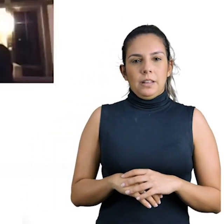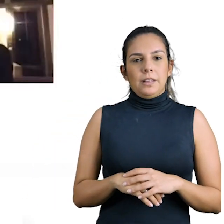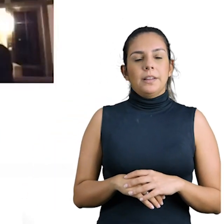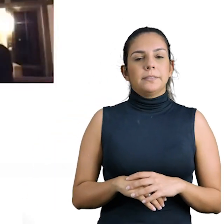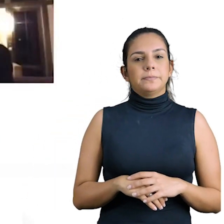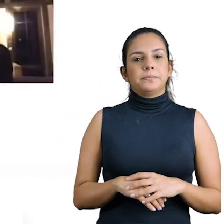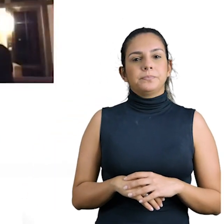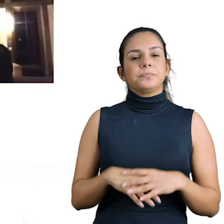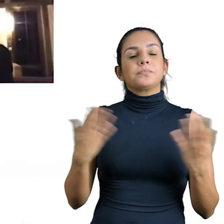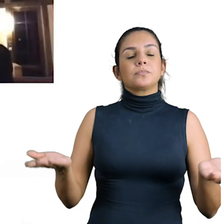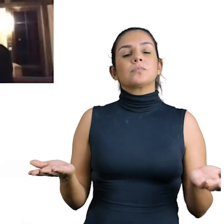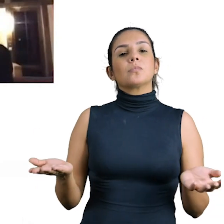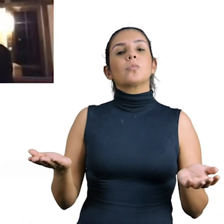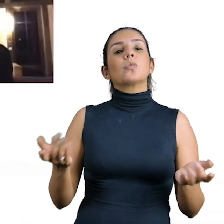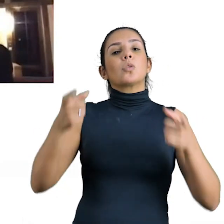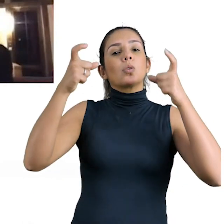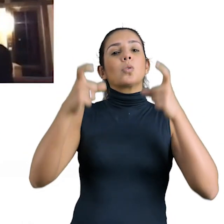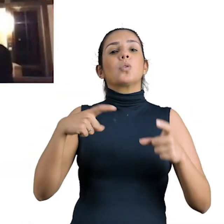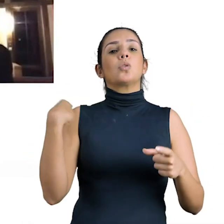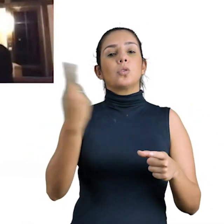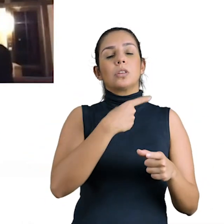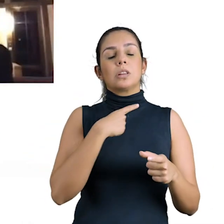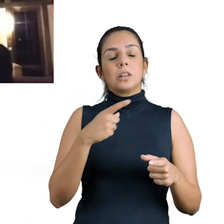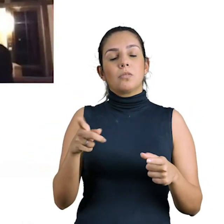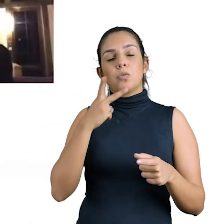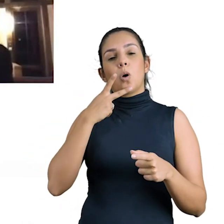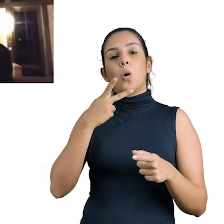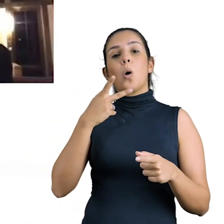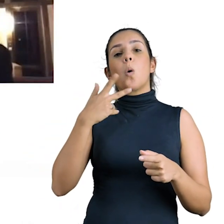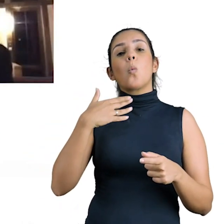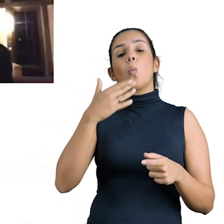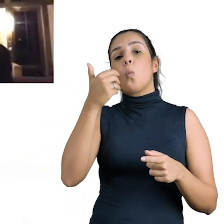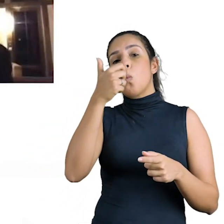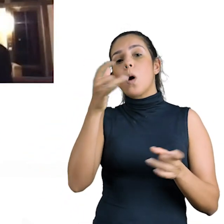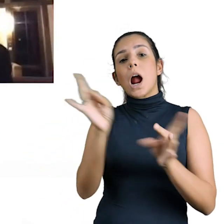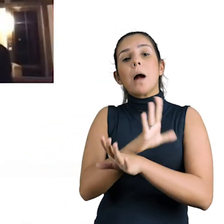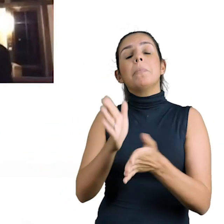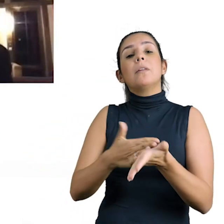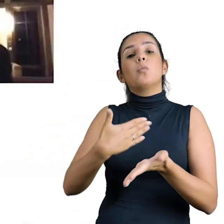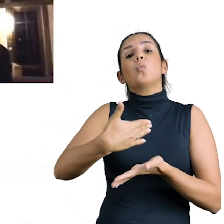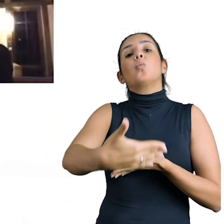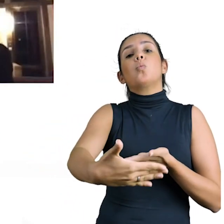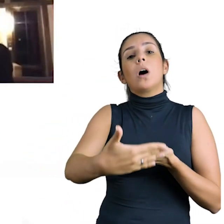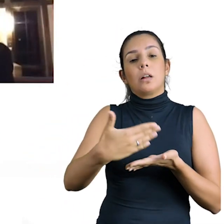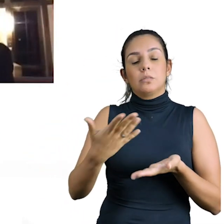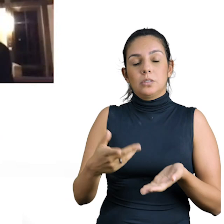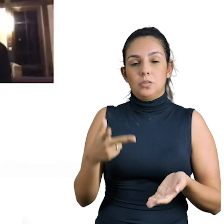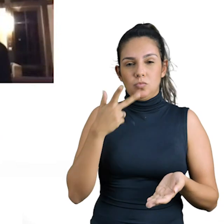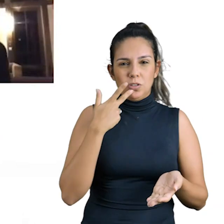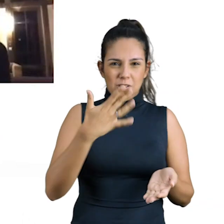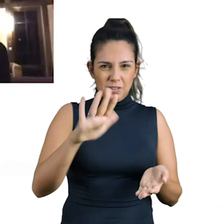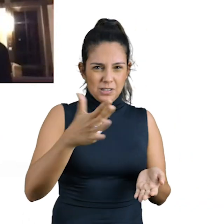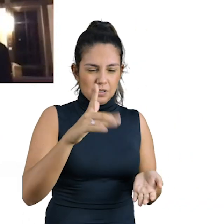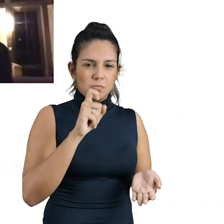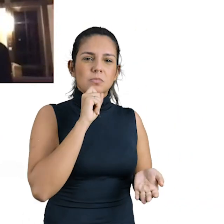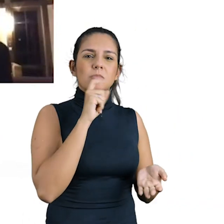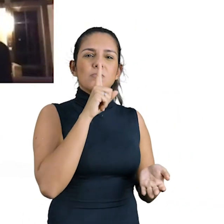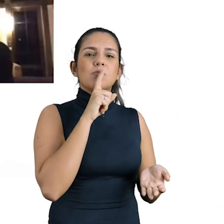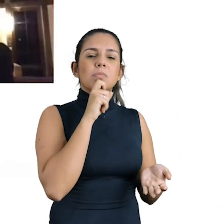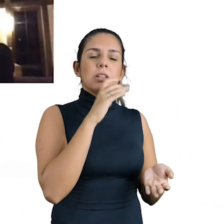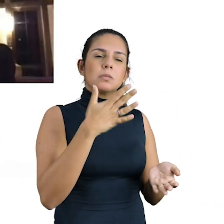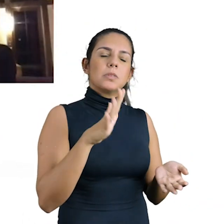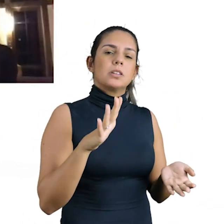Tá. Então, mas em que ponto tá? Você tem previsão de terminar isso agora? Tá começando? A gente tem uma promessa